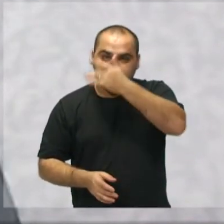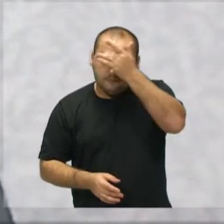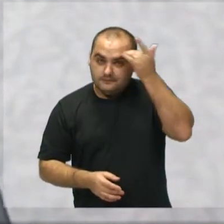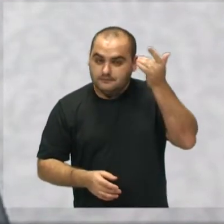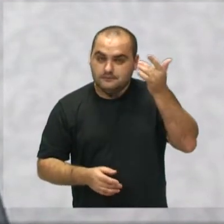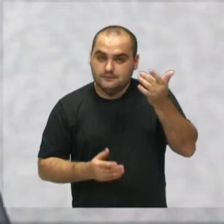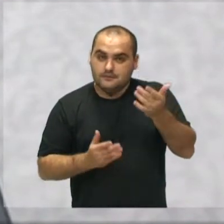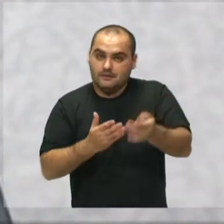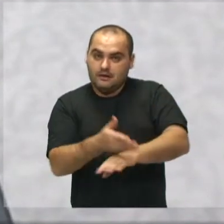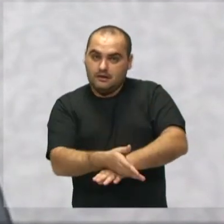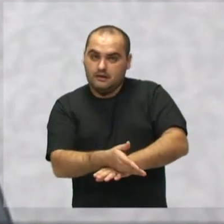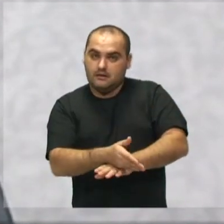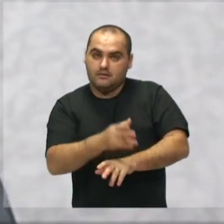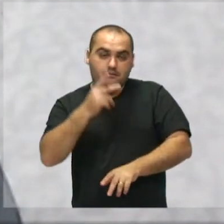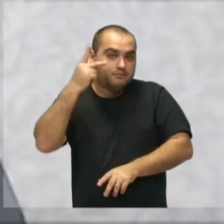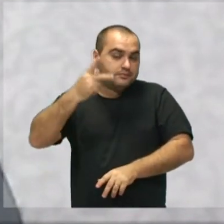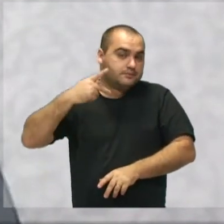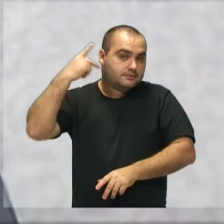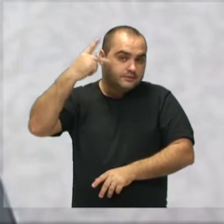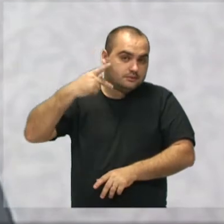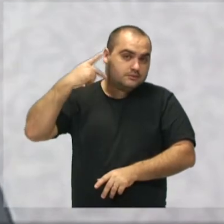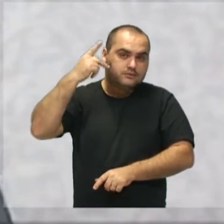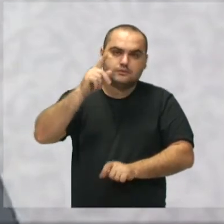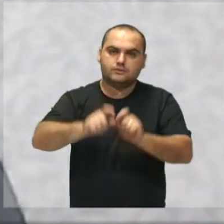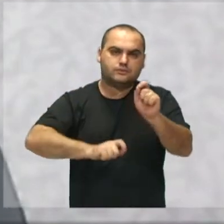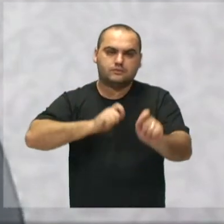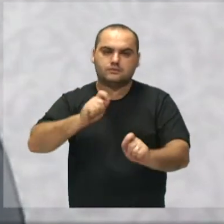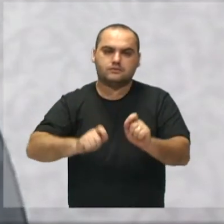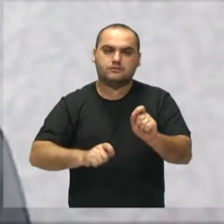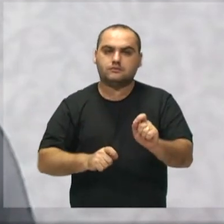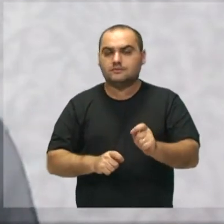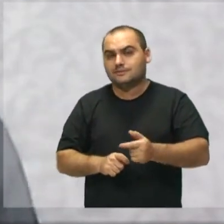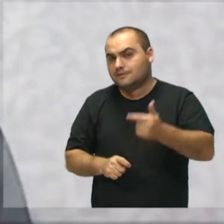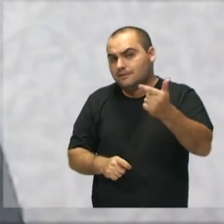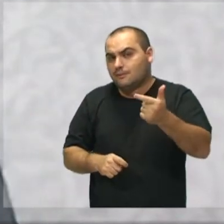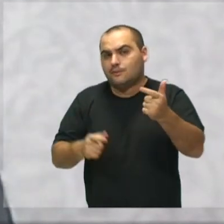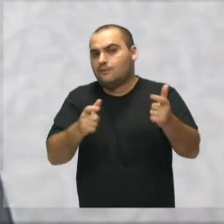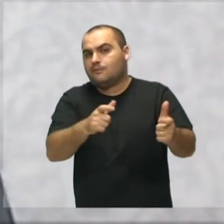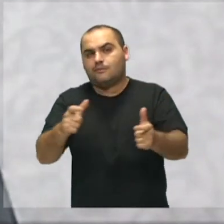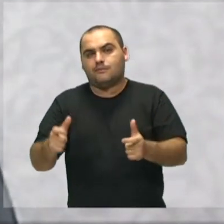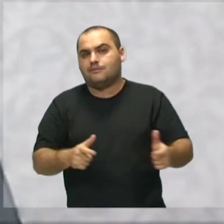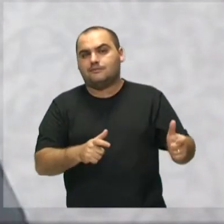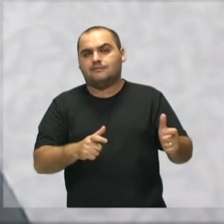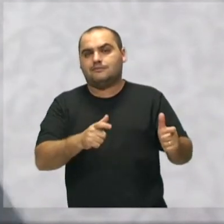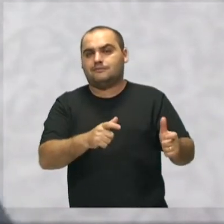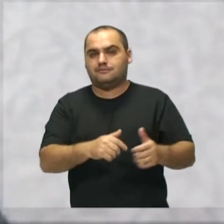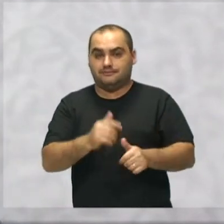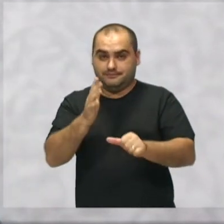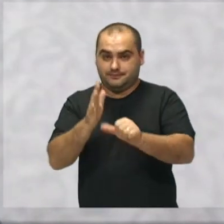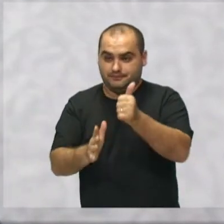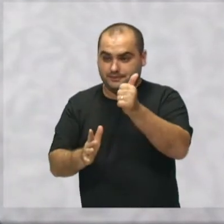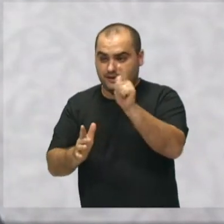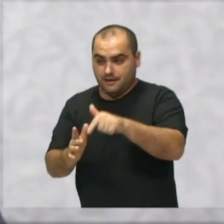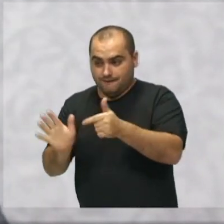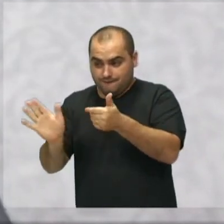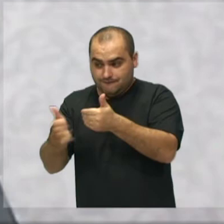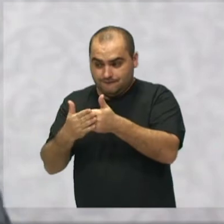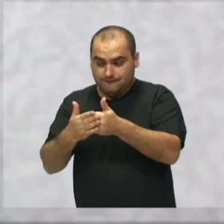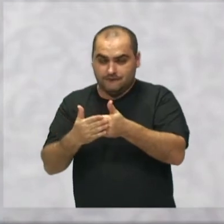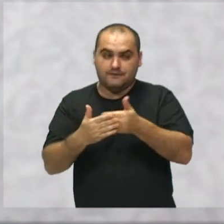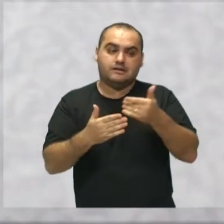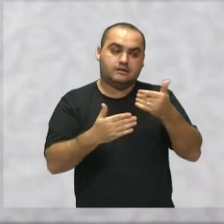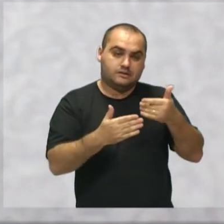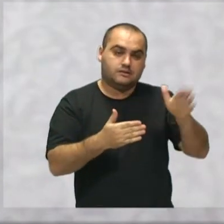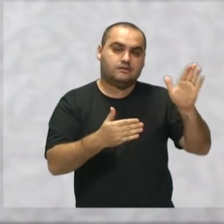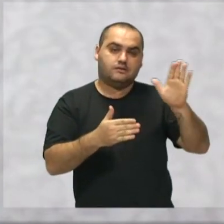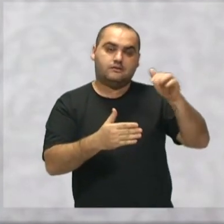do comportamento político, propriamente de forma oficial, no segundo tempo desse jogo. O primeiro tempo é a primária fechada. O segundo